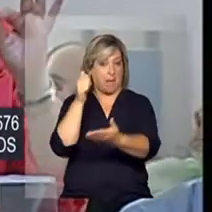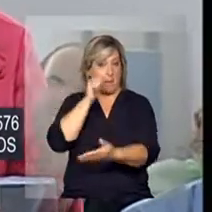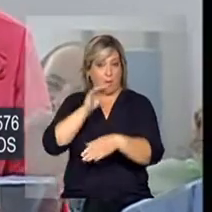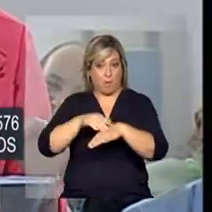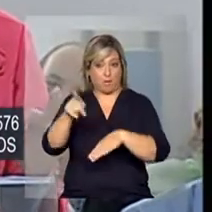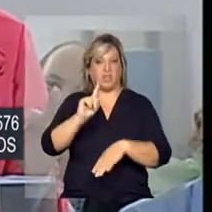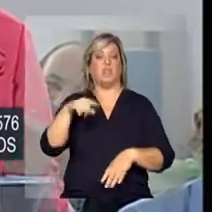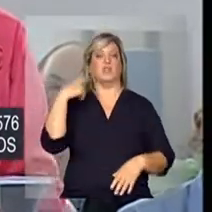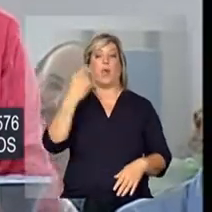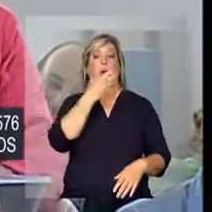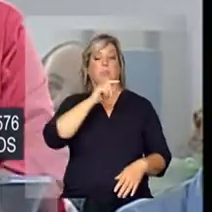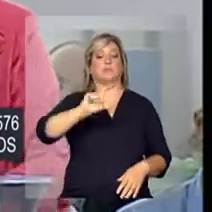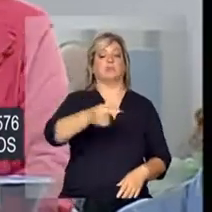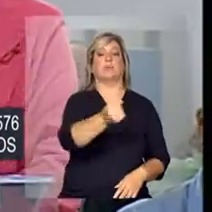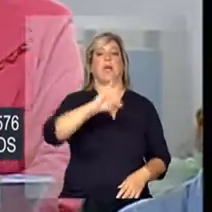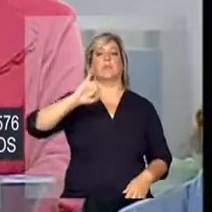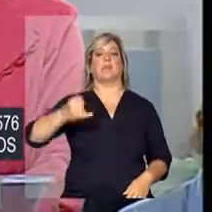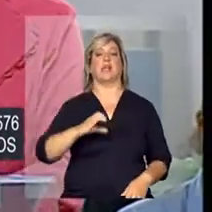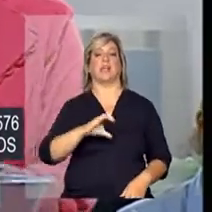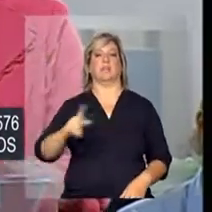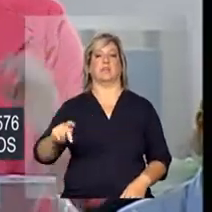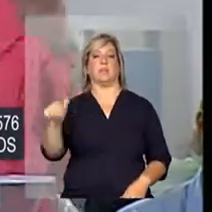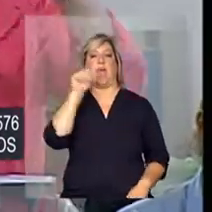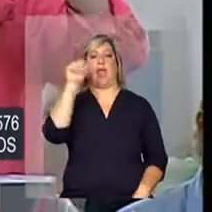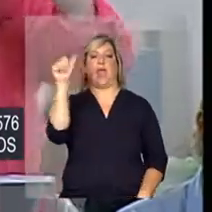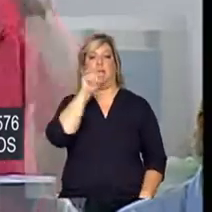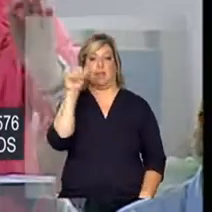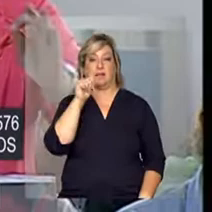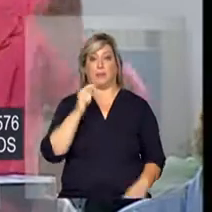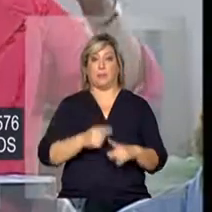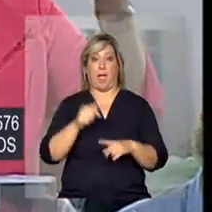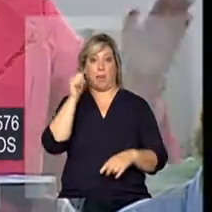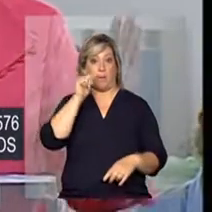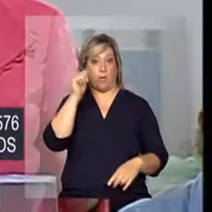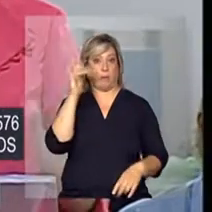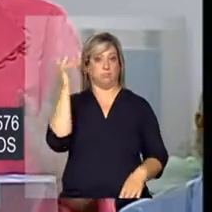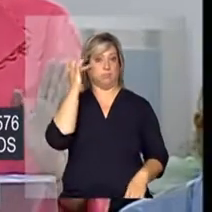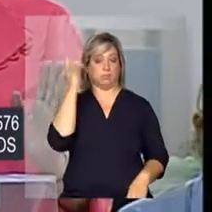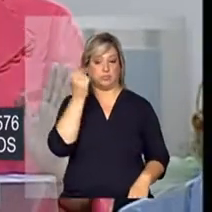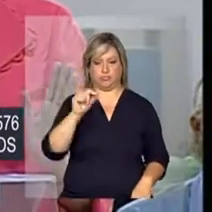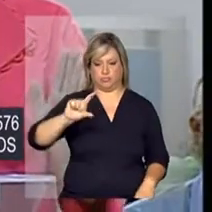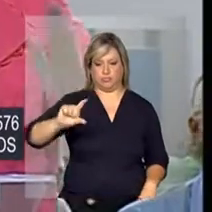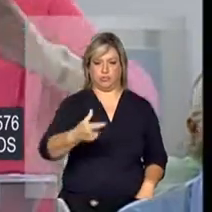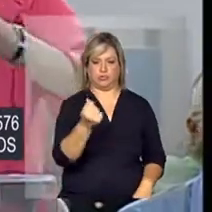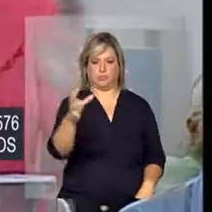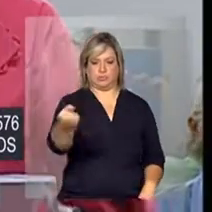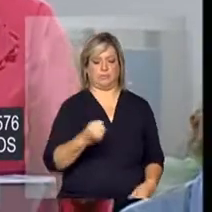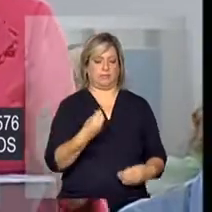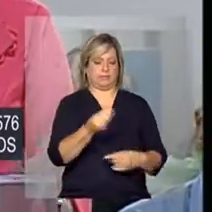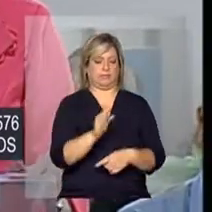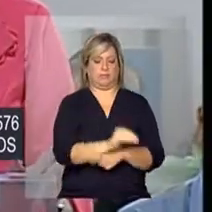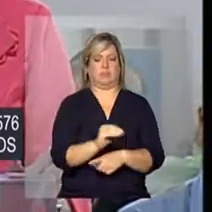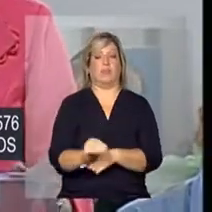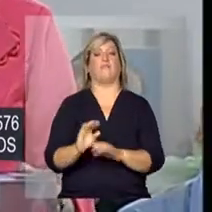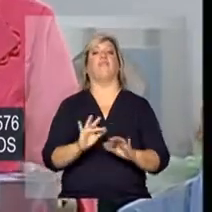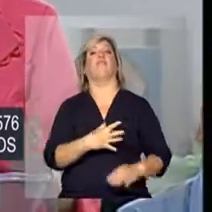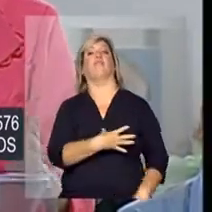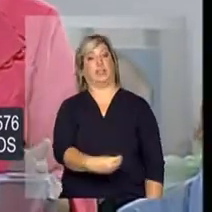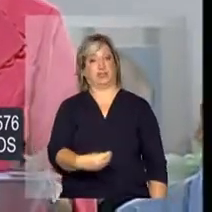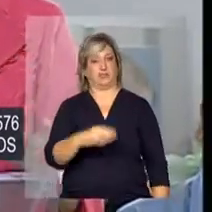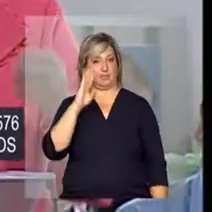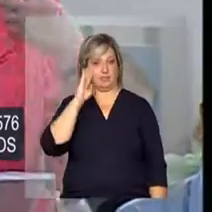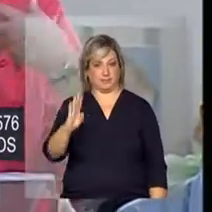de cerveja. A mulher vai pegar o dinheiro e vai dar para o filho. Não tem dúvida que vai fazer